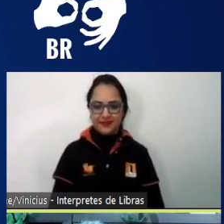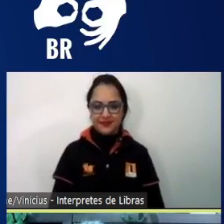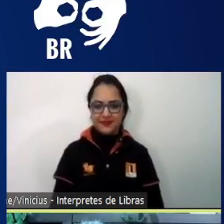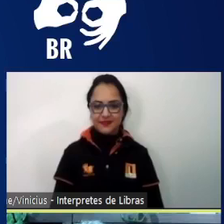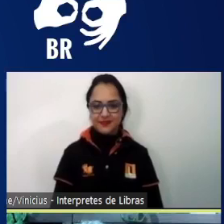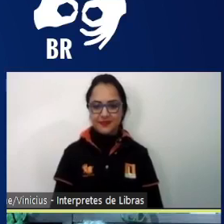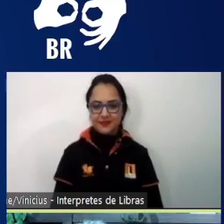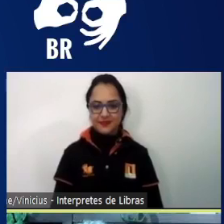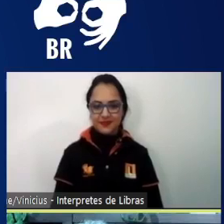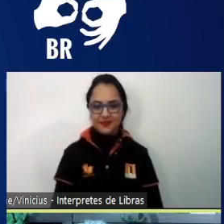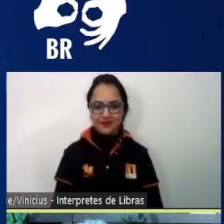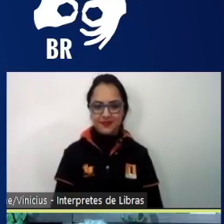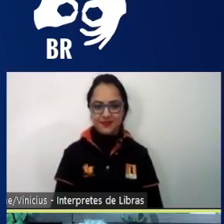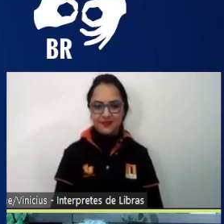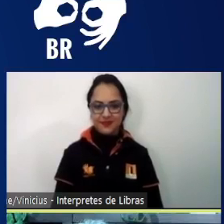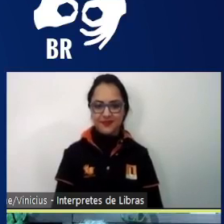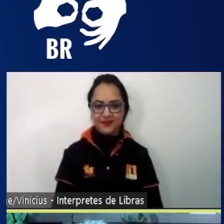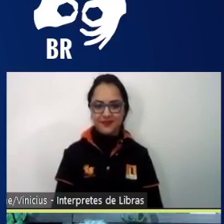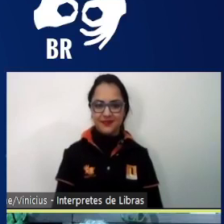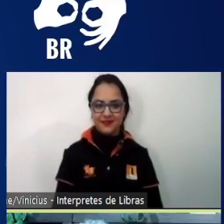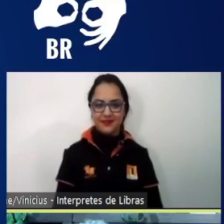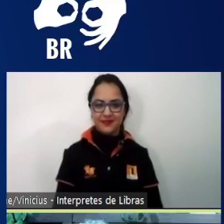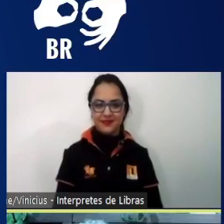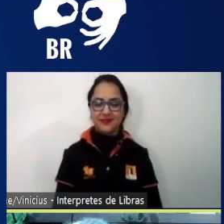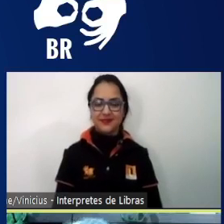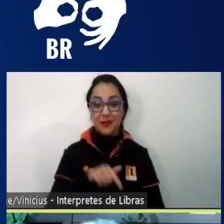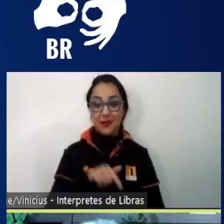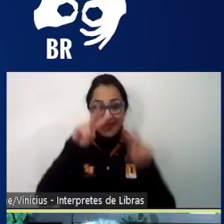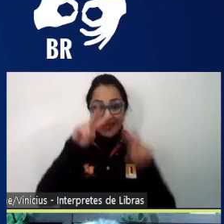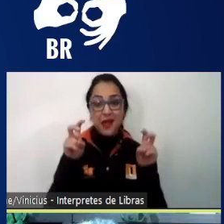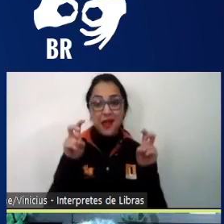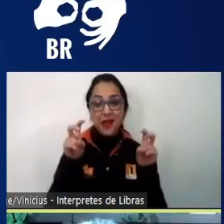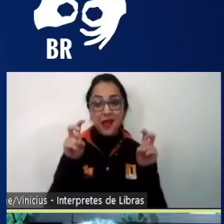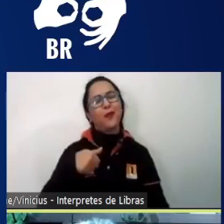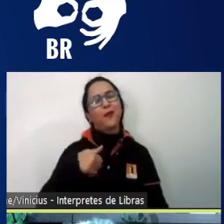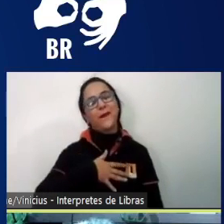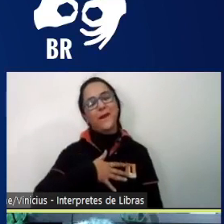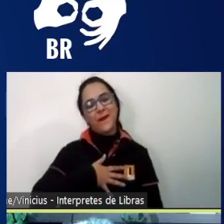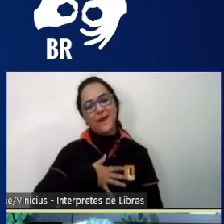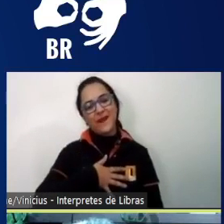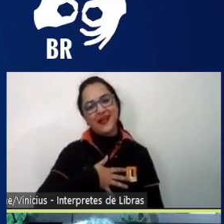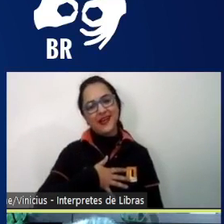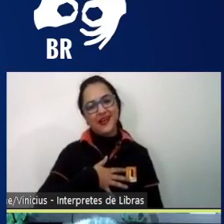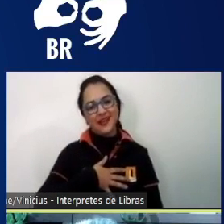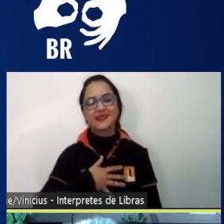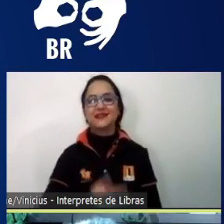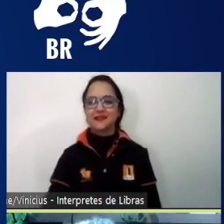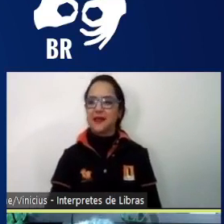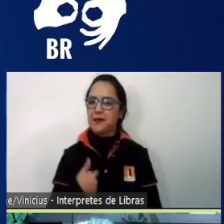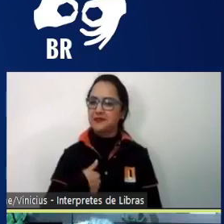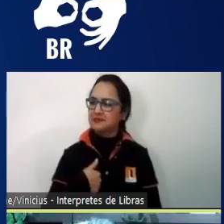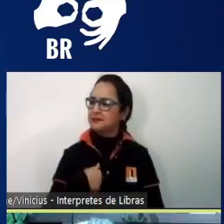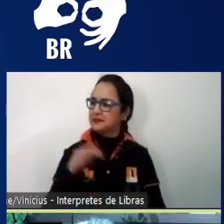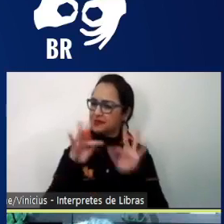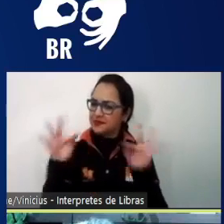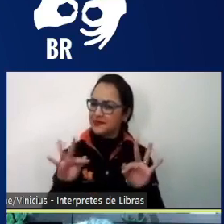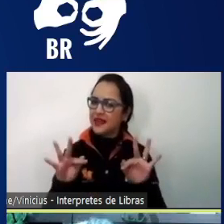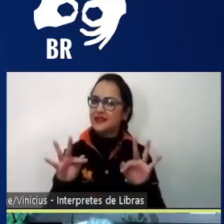esse tema me alegra muito, né? Gosto muito de trabalhar num viés mais apreciativo,